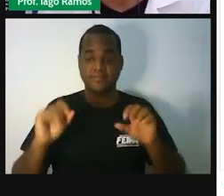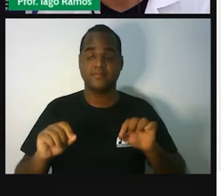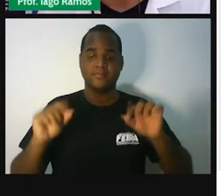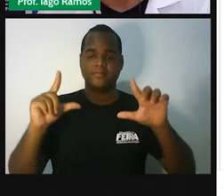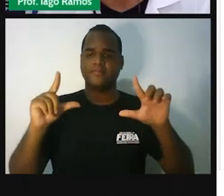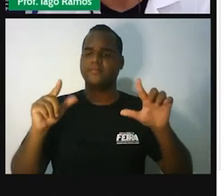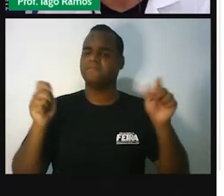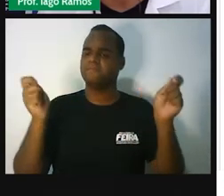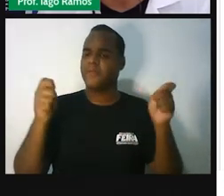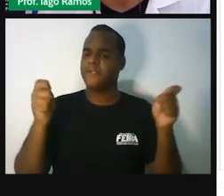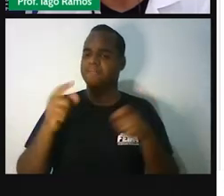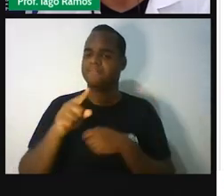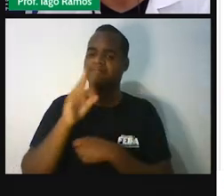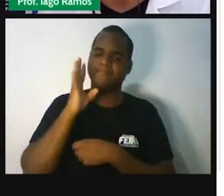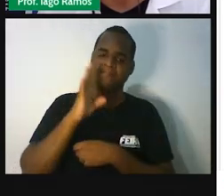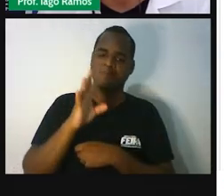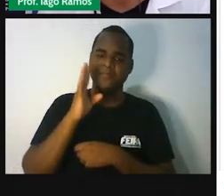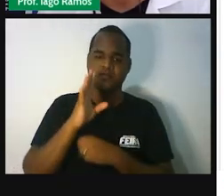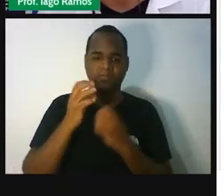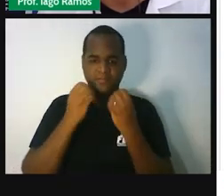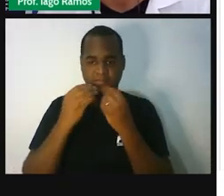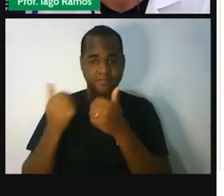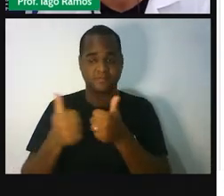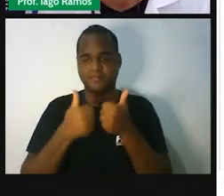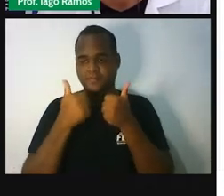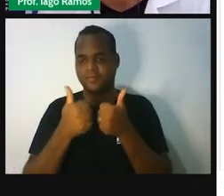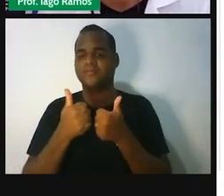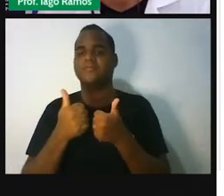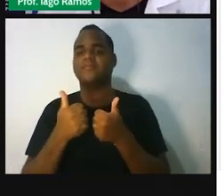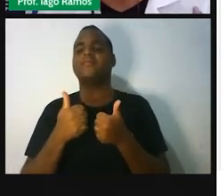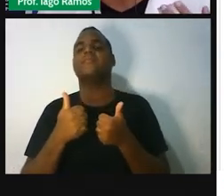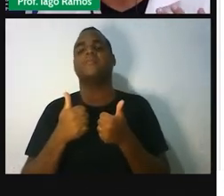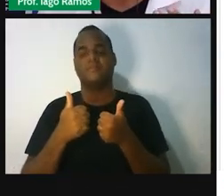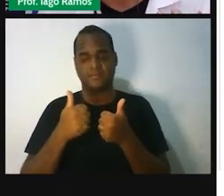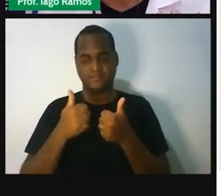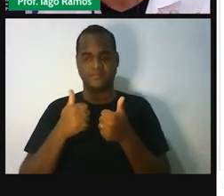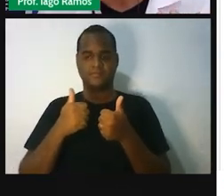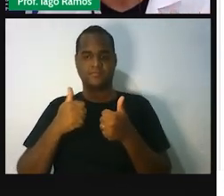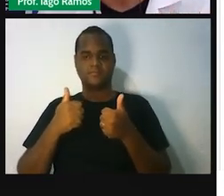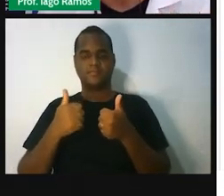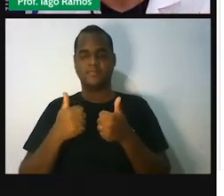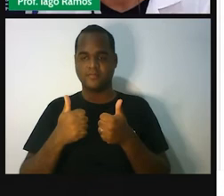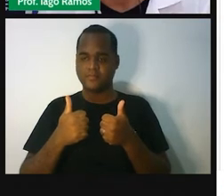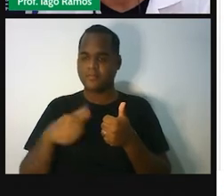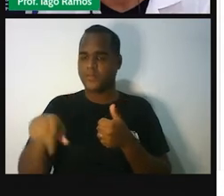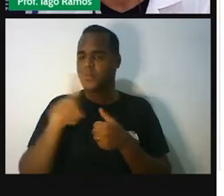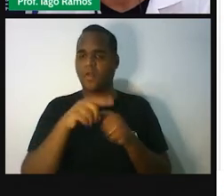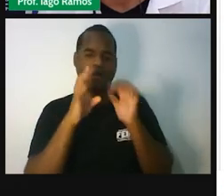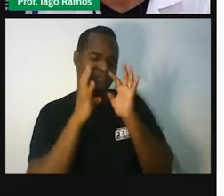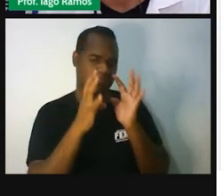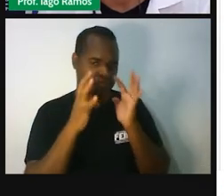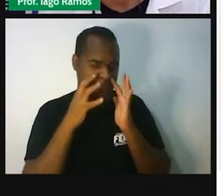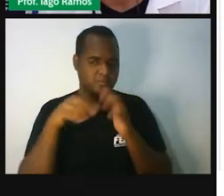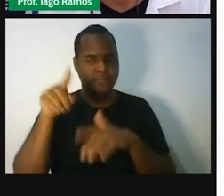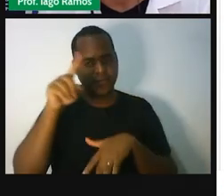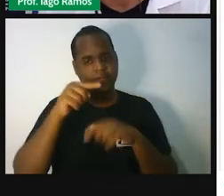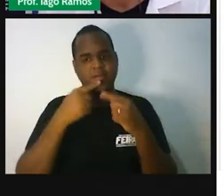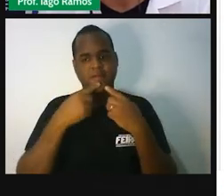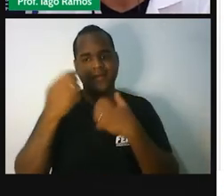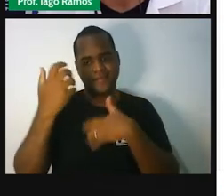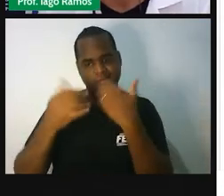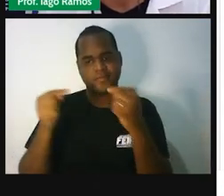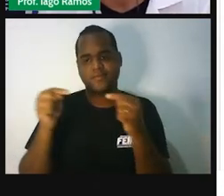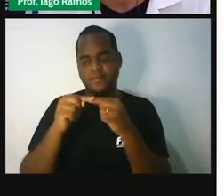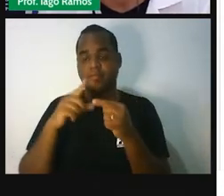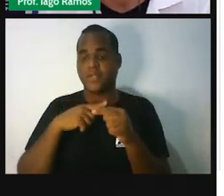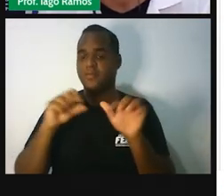situação bem bacana, que a gente ouve falar muito, até que a gente já viu, né,